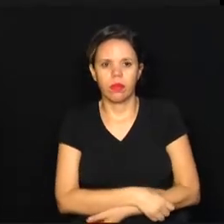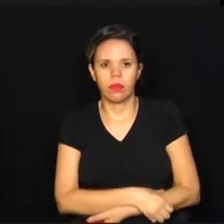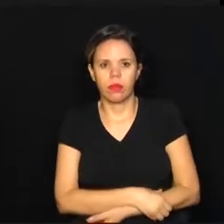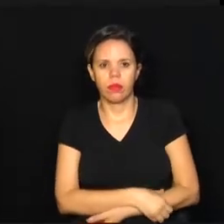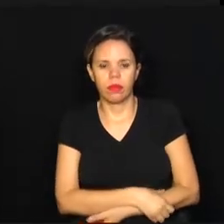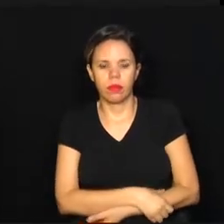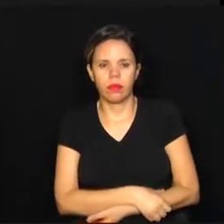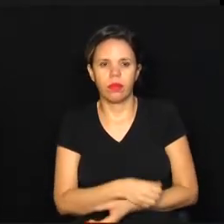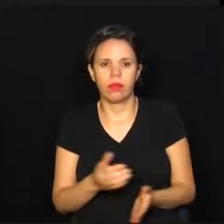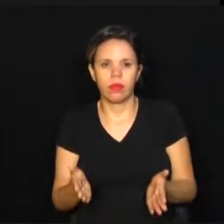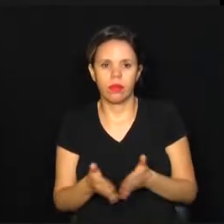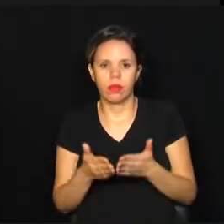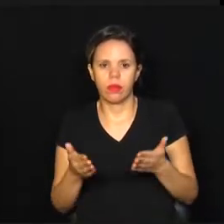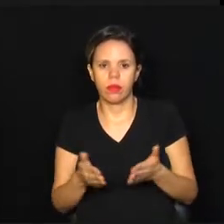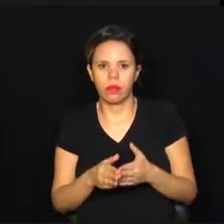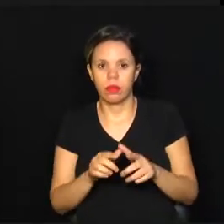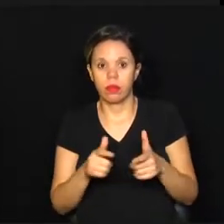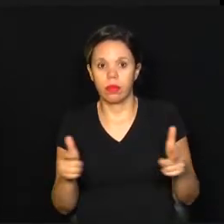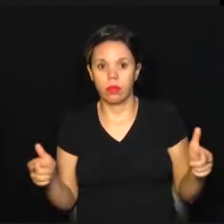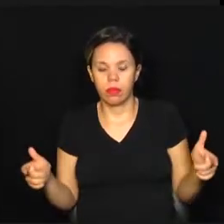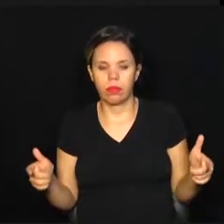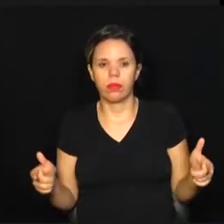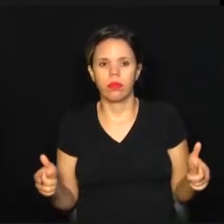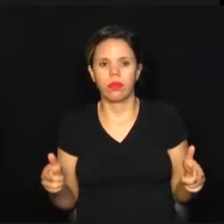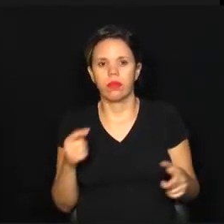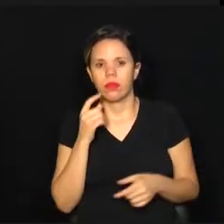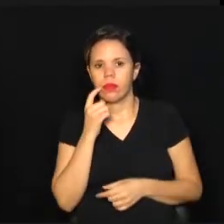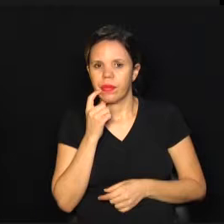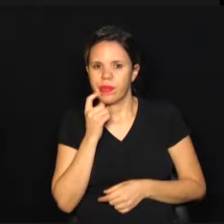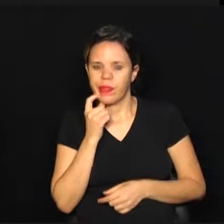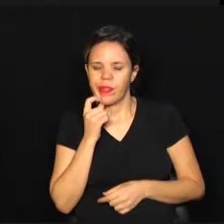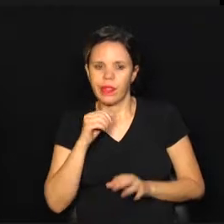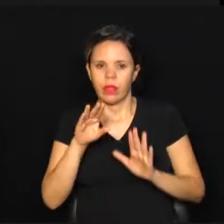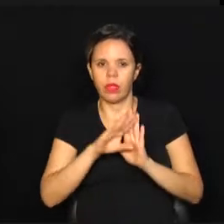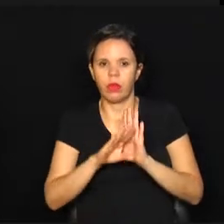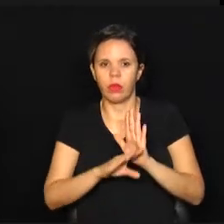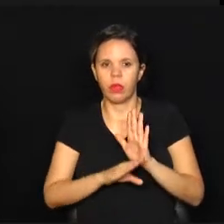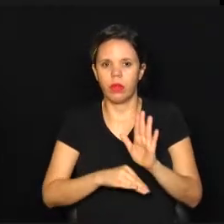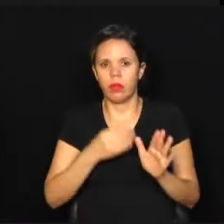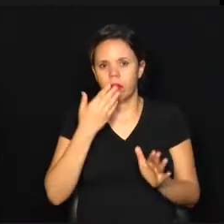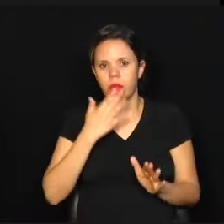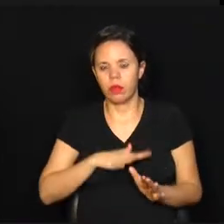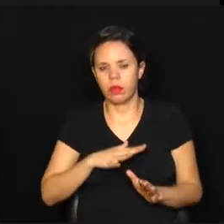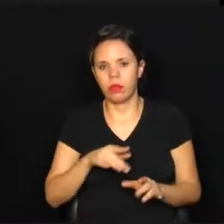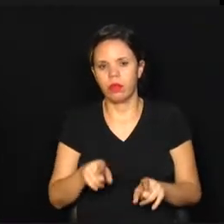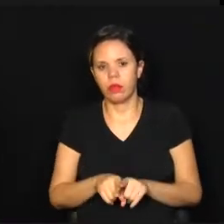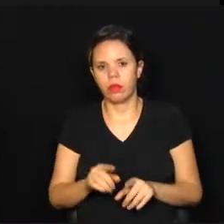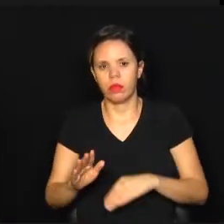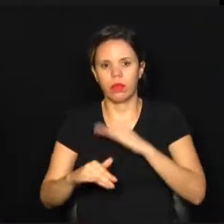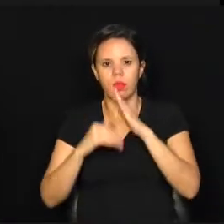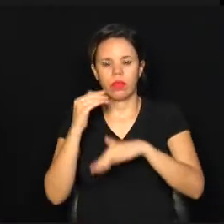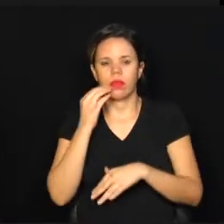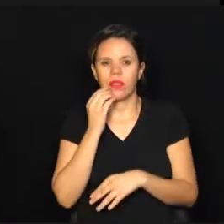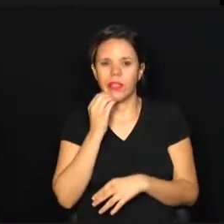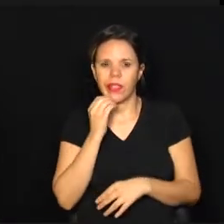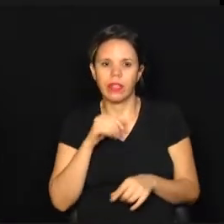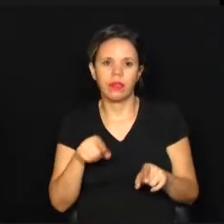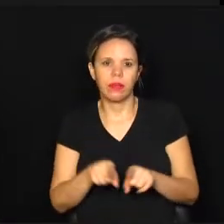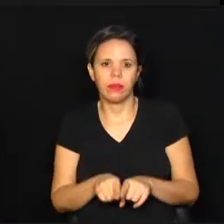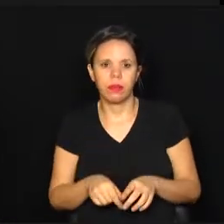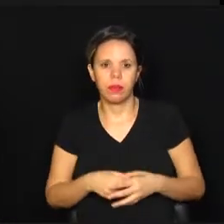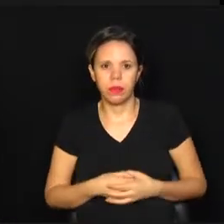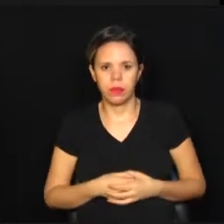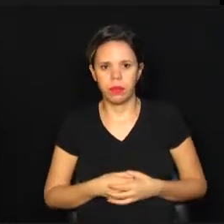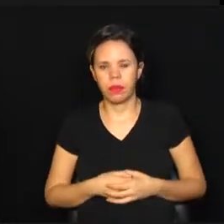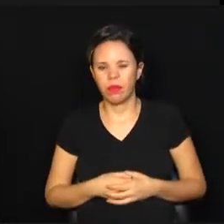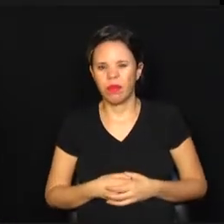de vulnerabilidade bastante grande, tem o PIC, né, que é o Programa de Infância da Criança, que está sendo desenvolvido na região ali também, né?